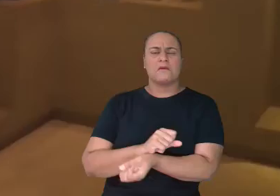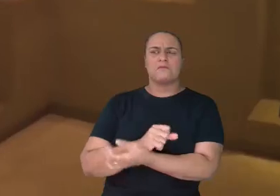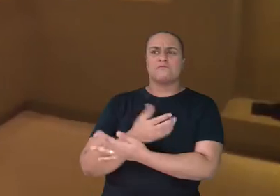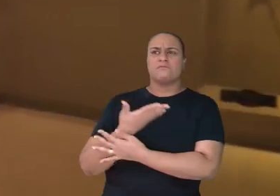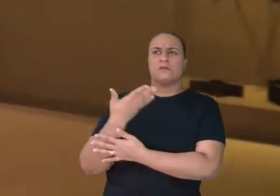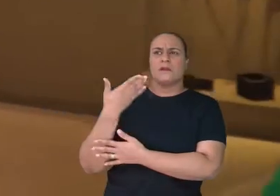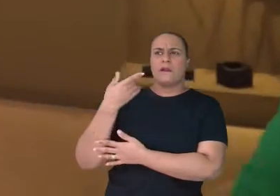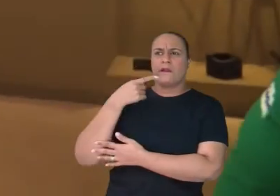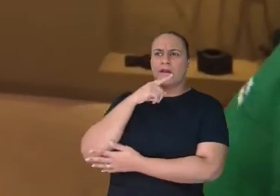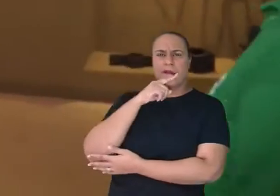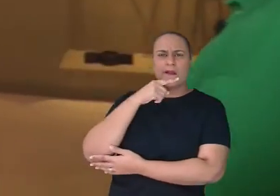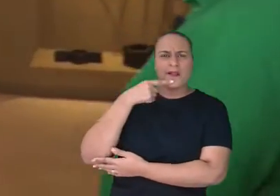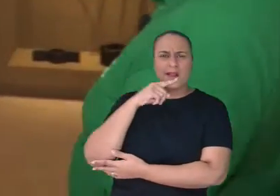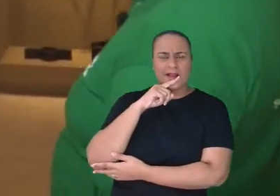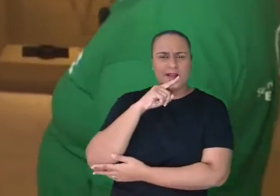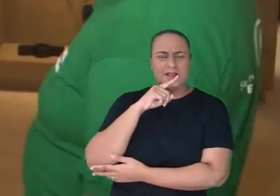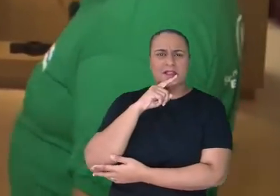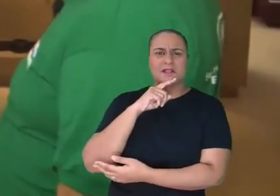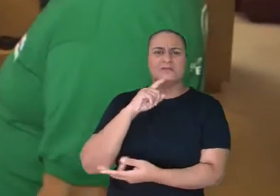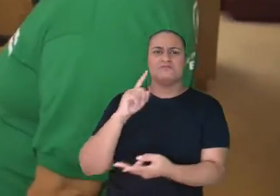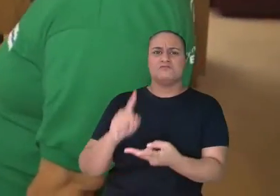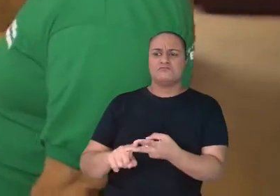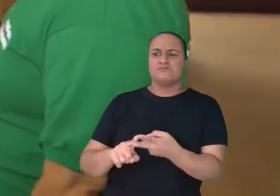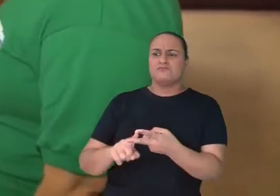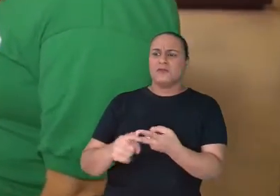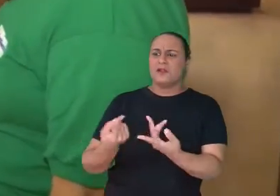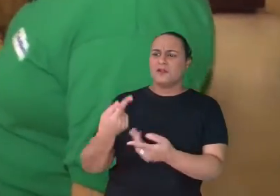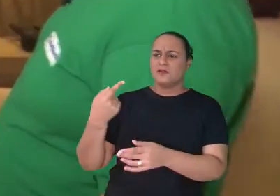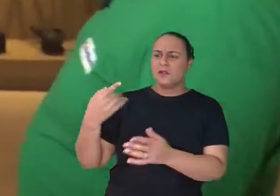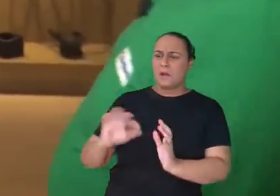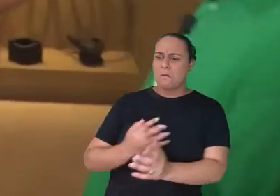cana, é dos canaviais, mas a gente vê figuras como Mônica.